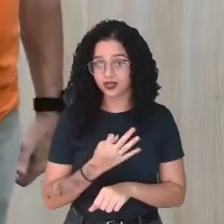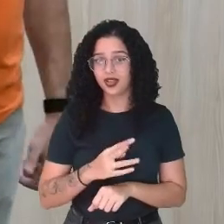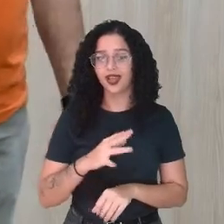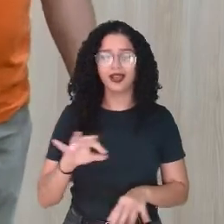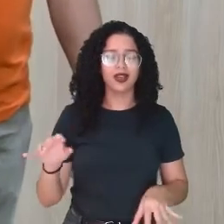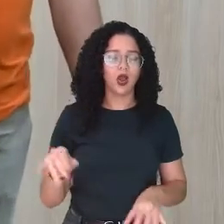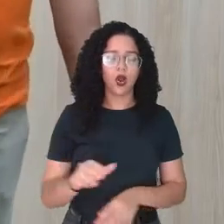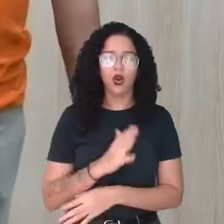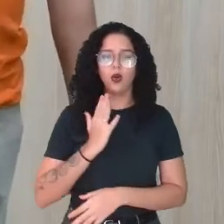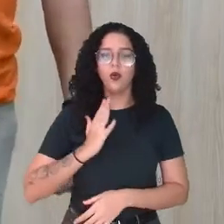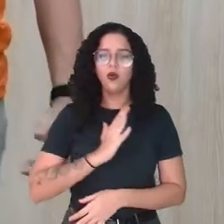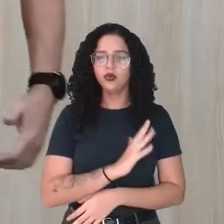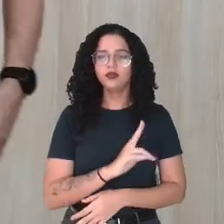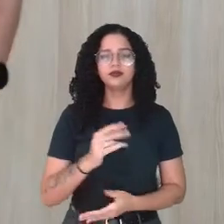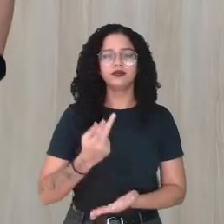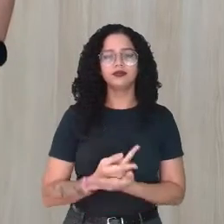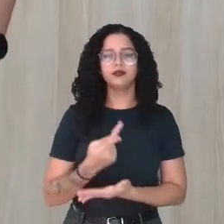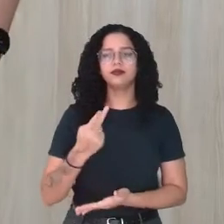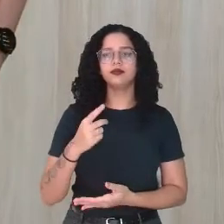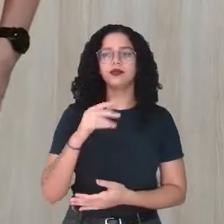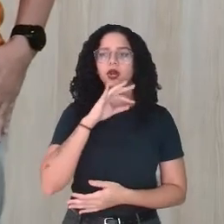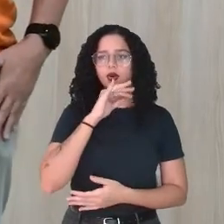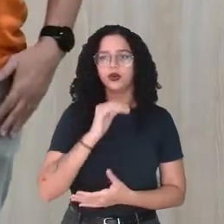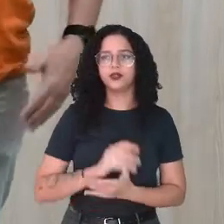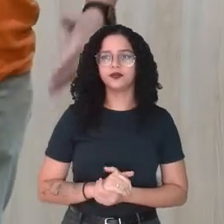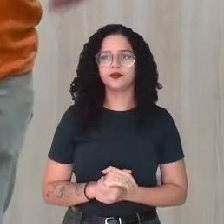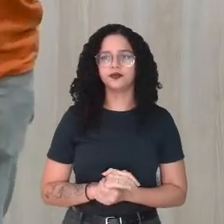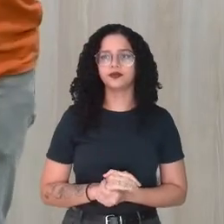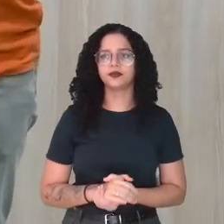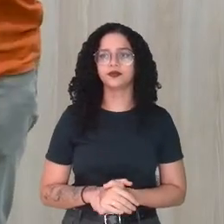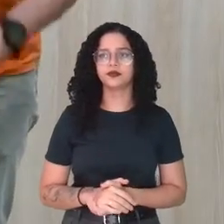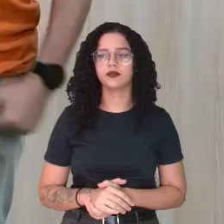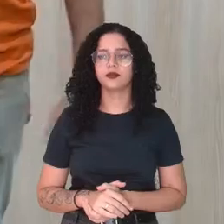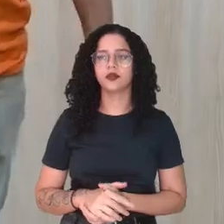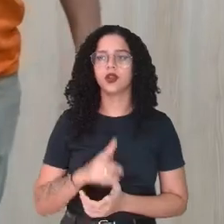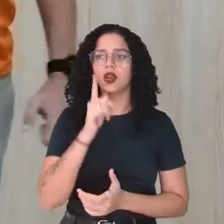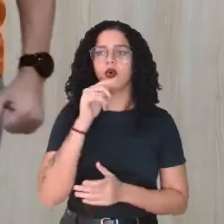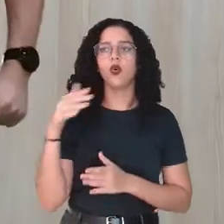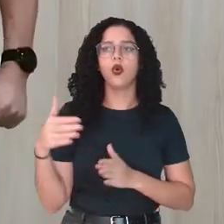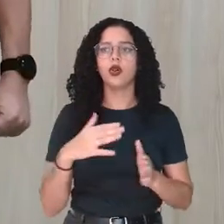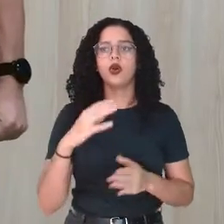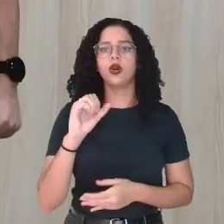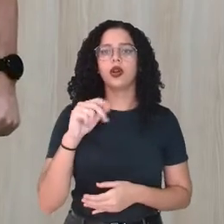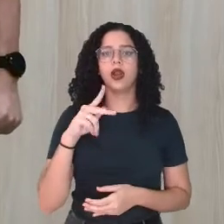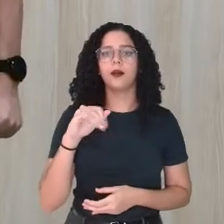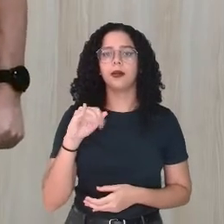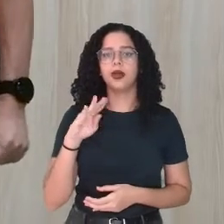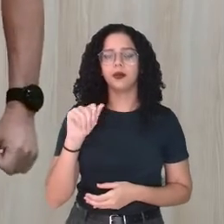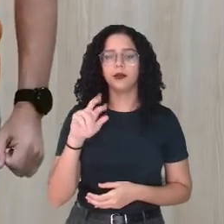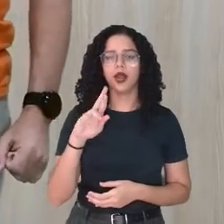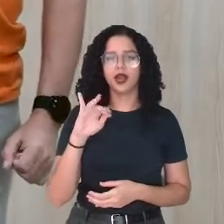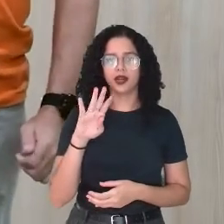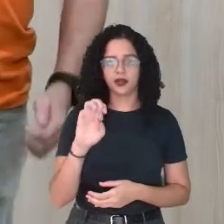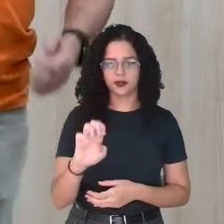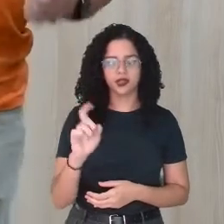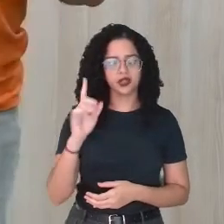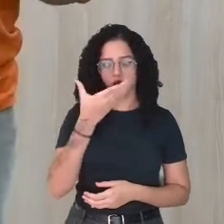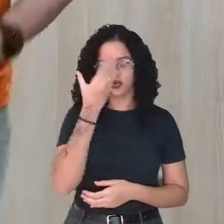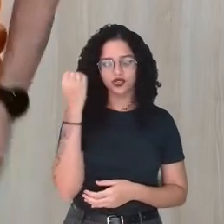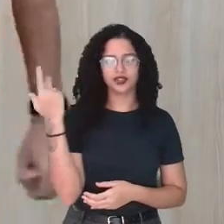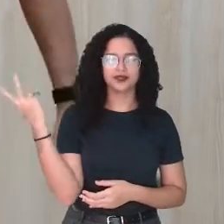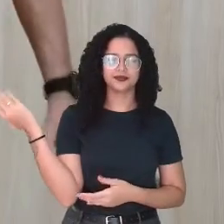desastre, né, maior do que a gente pensa, tá? O Rio Capibaribe, eu trago aí para a gente não esquecer do nosso